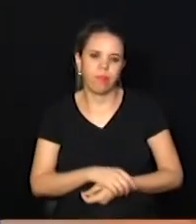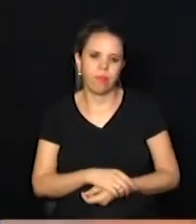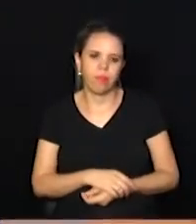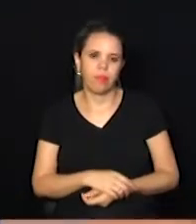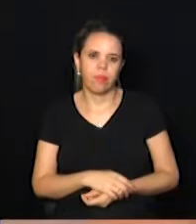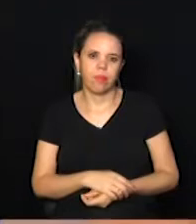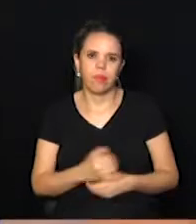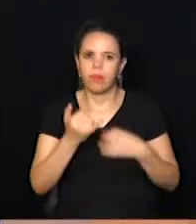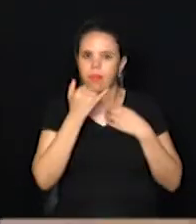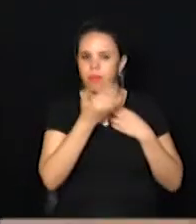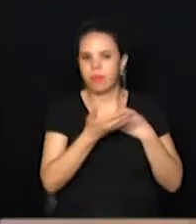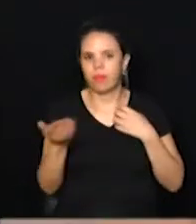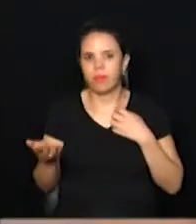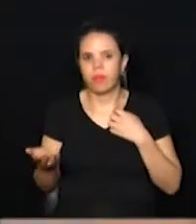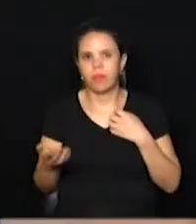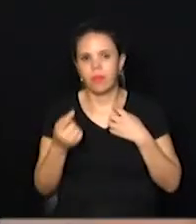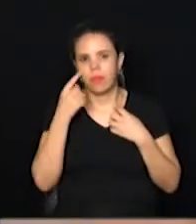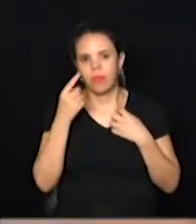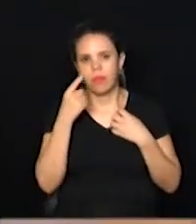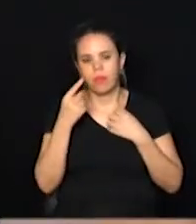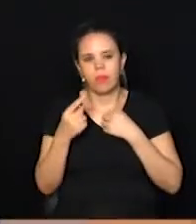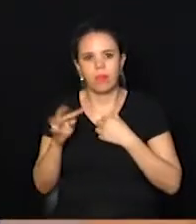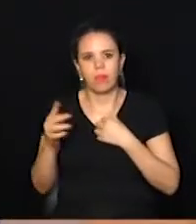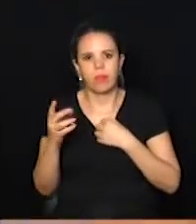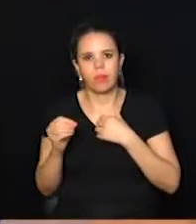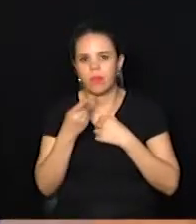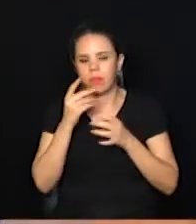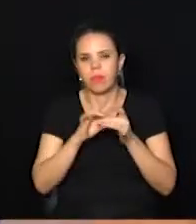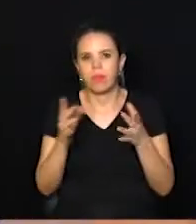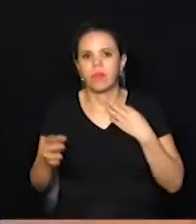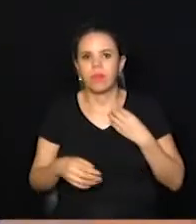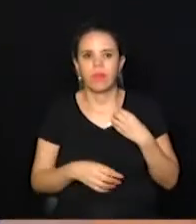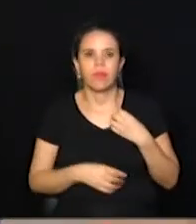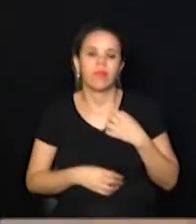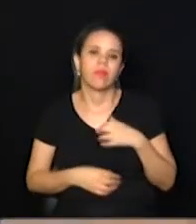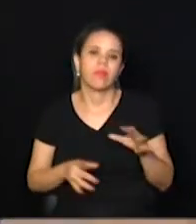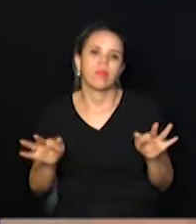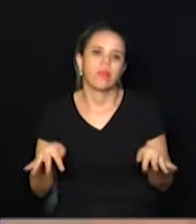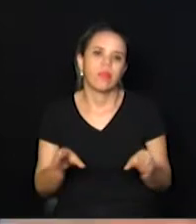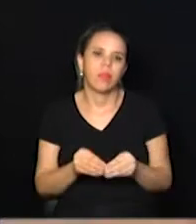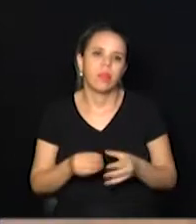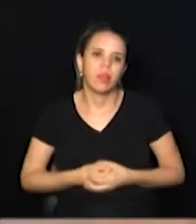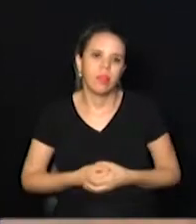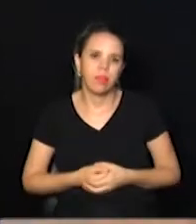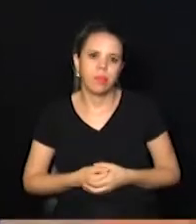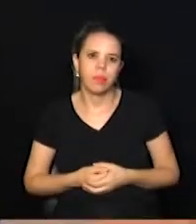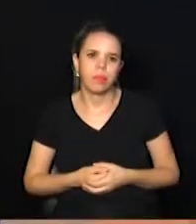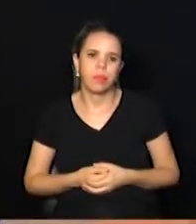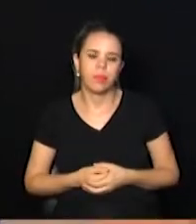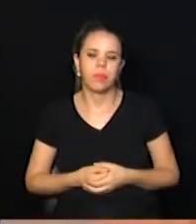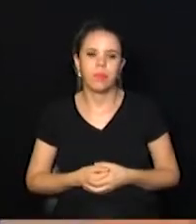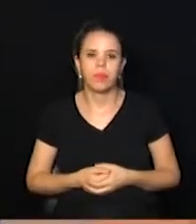queria pedir desculpa para vocês que eu ouvi aqui o Tato falar de democracia, eu com isso eu vou encerrar a nossa intervenção